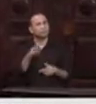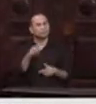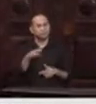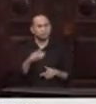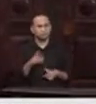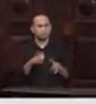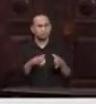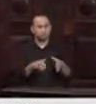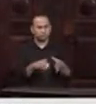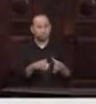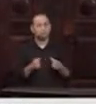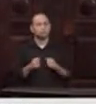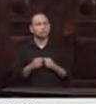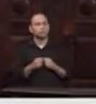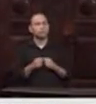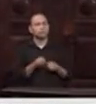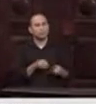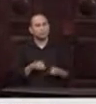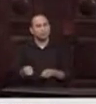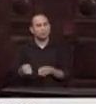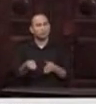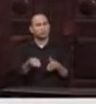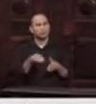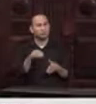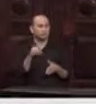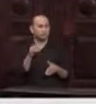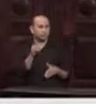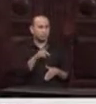educação. E a Flávia, sendo a sua secretária de educação,